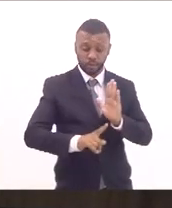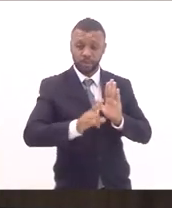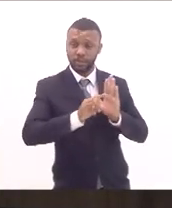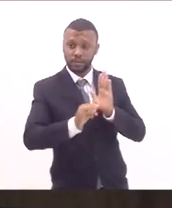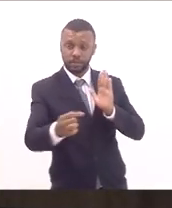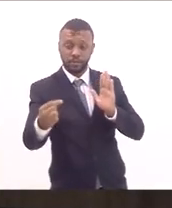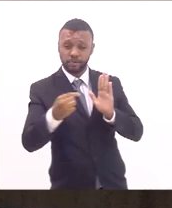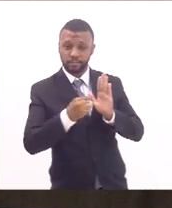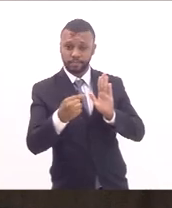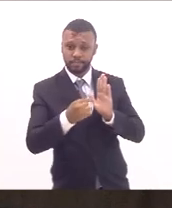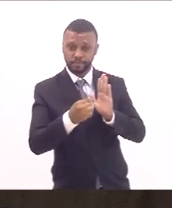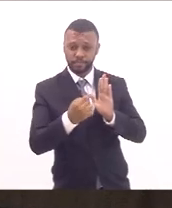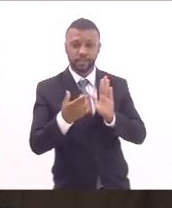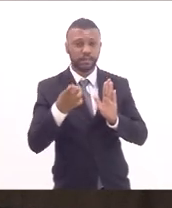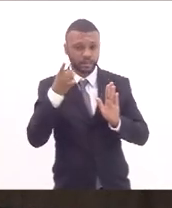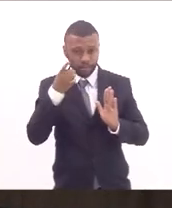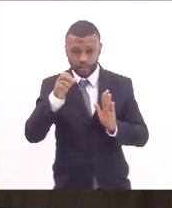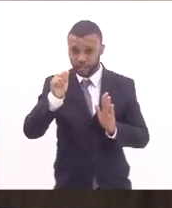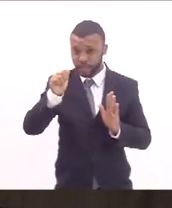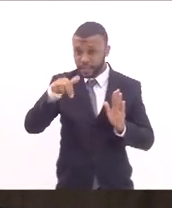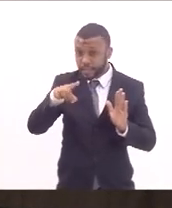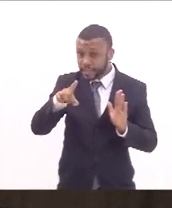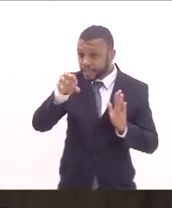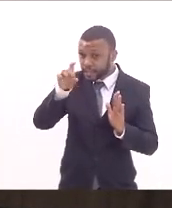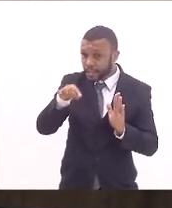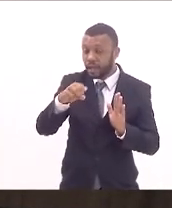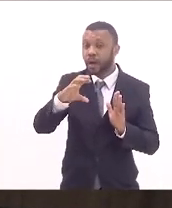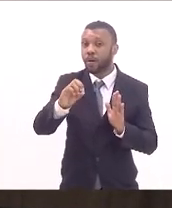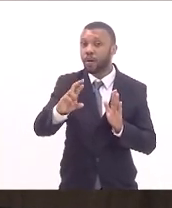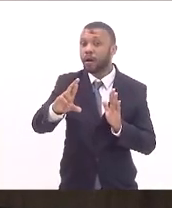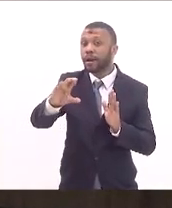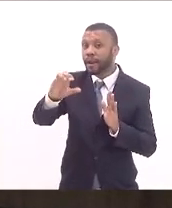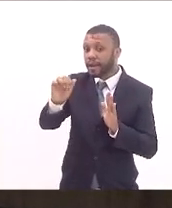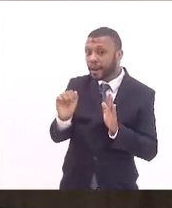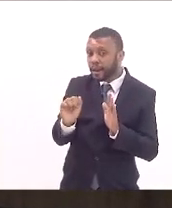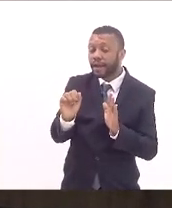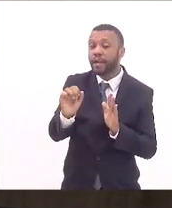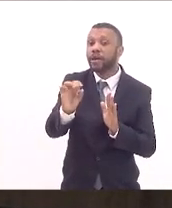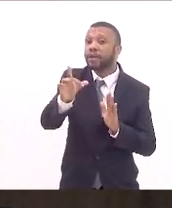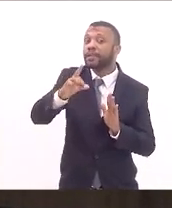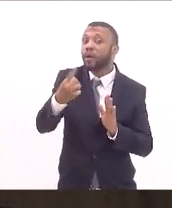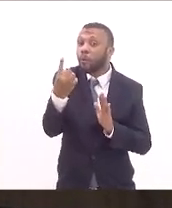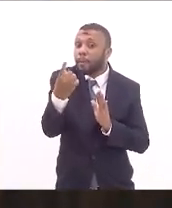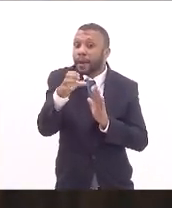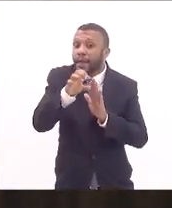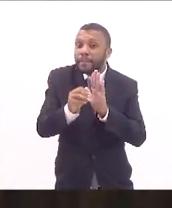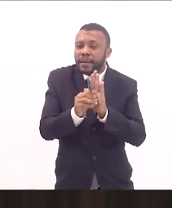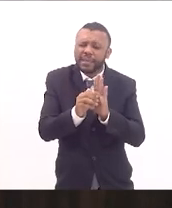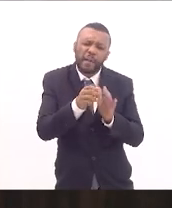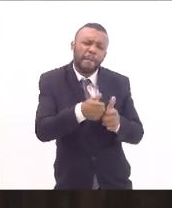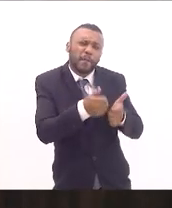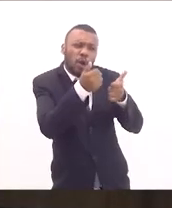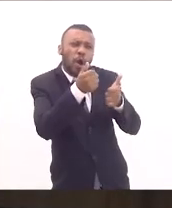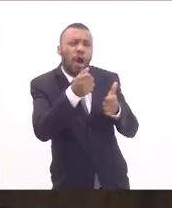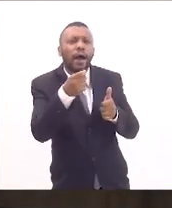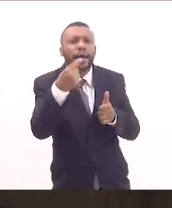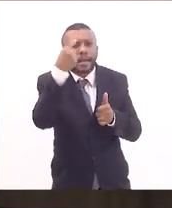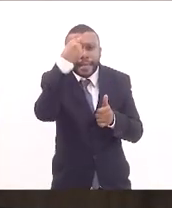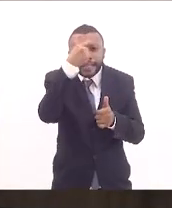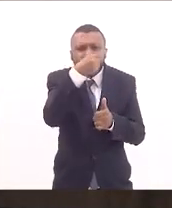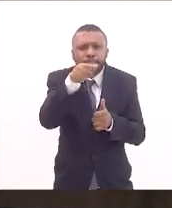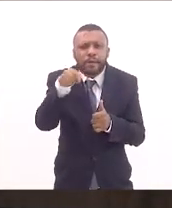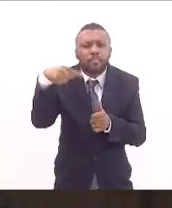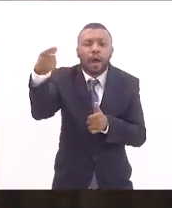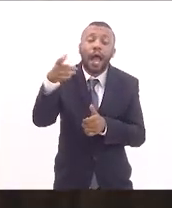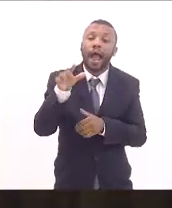lei do deputado André Correia só tem uma Emenda falta a semana que vem vem porque eu